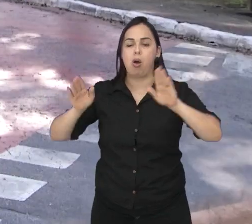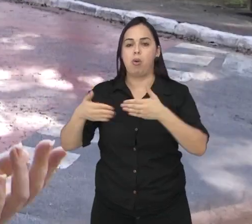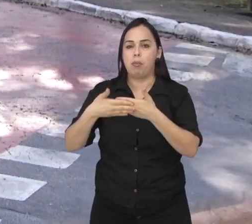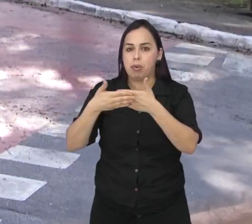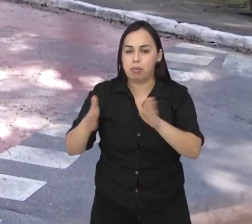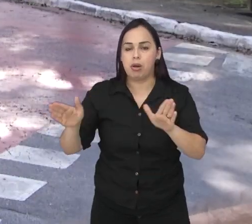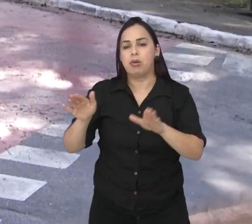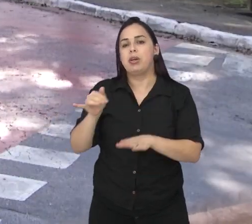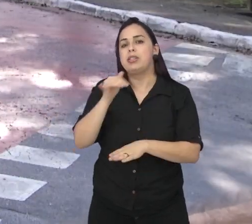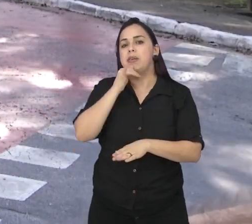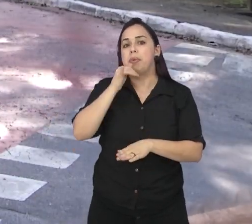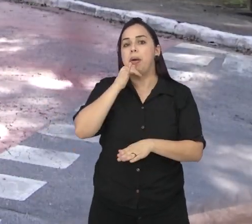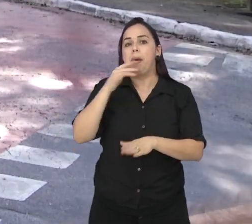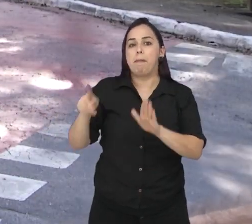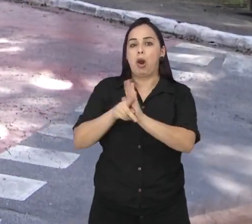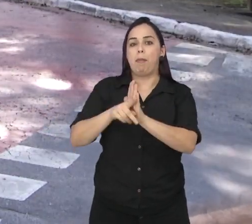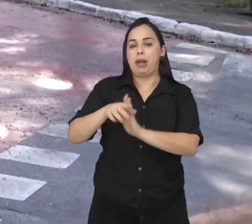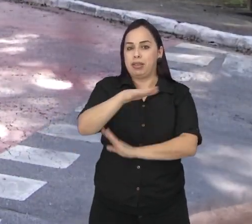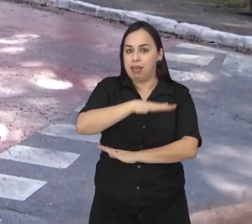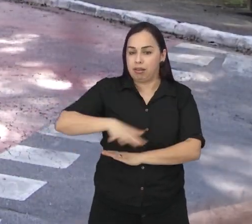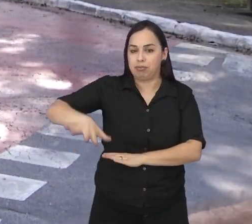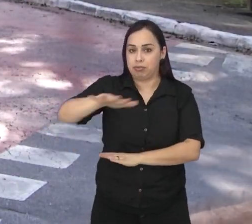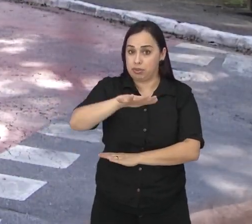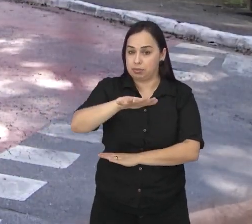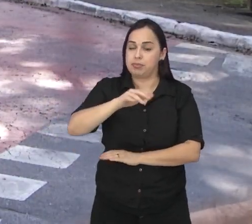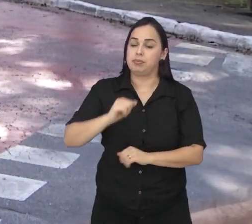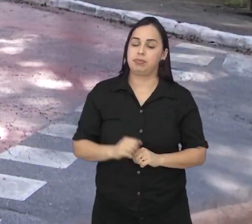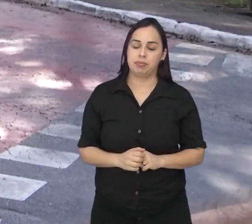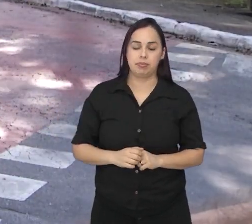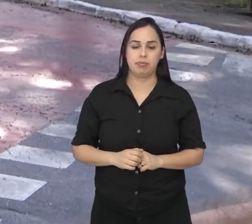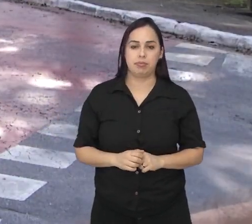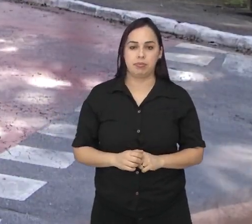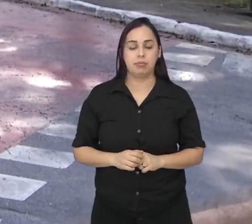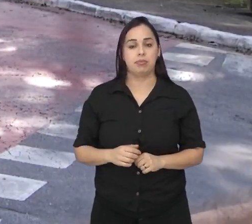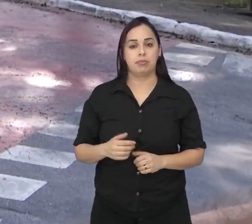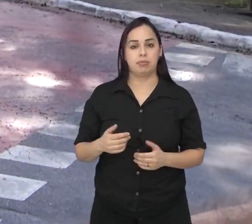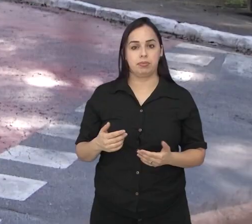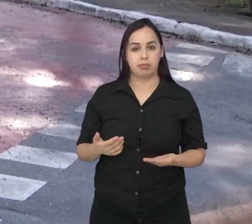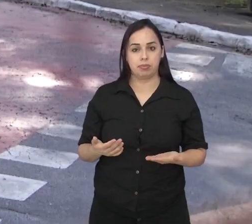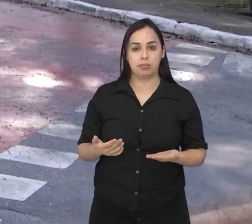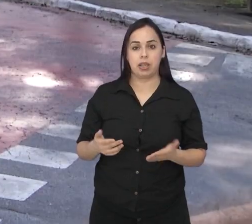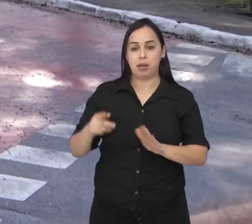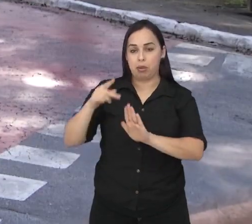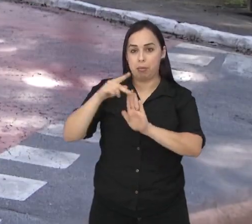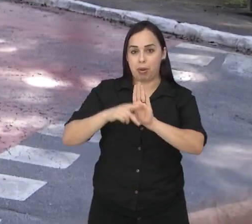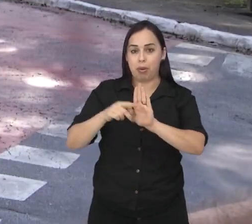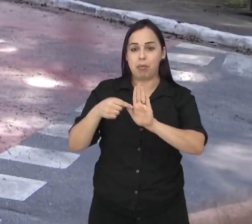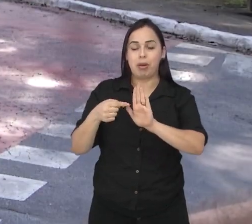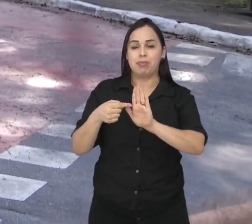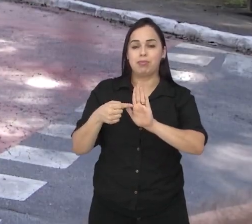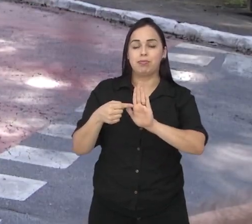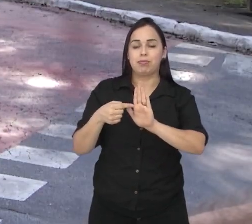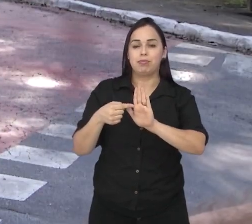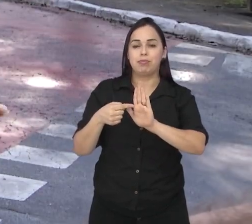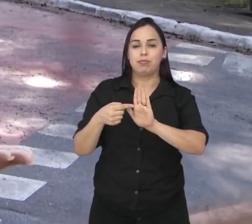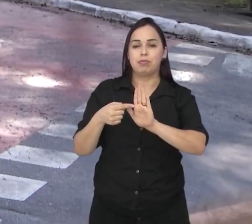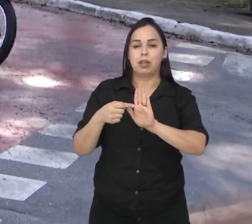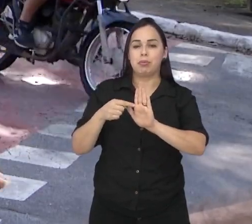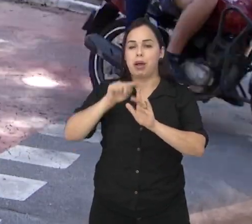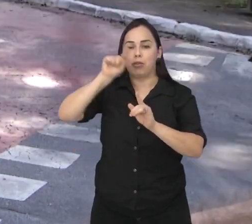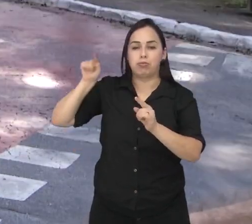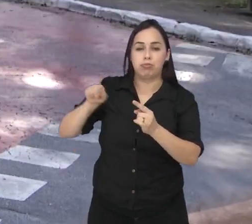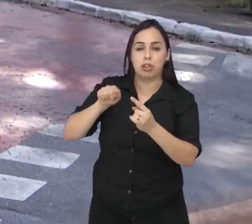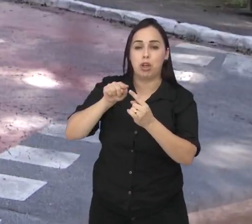escritórios de arquitetura da região, de assessoria urbanística, para estar viabilizando um projeto mais